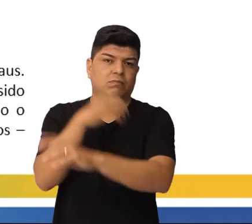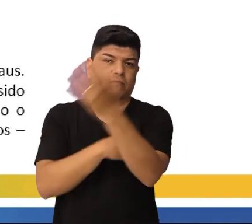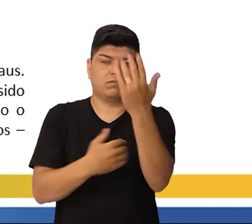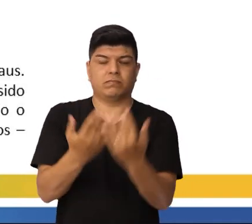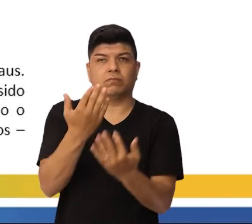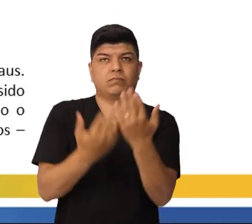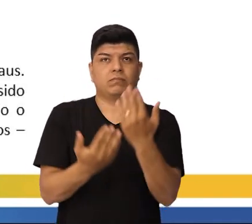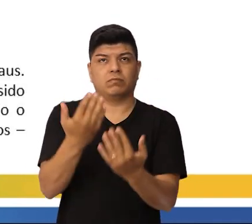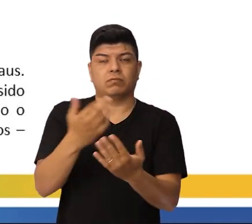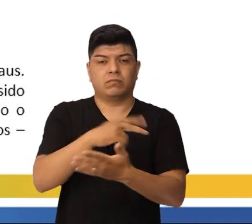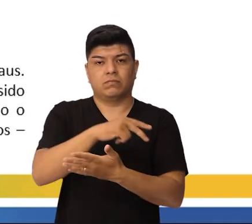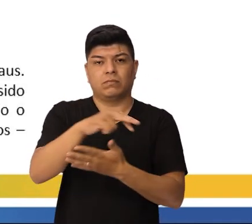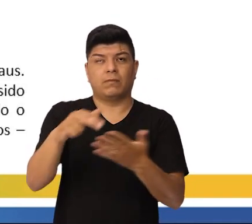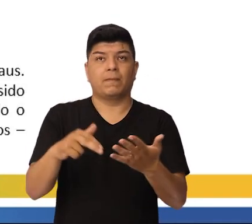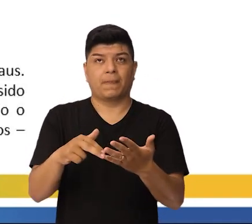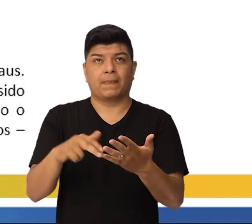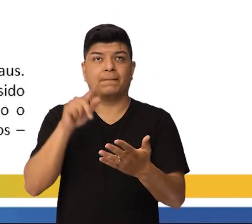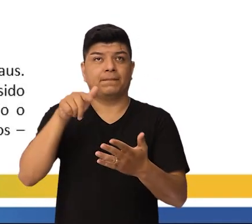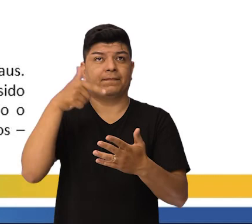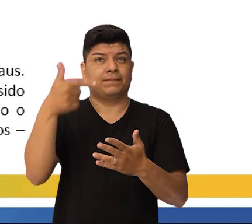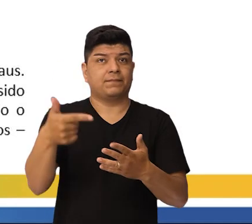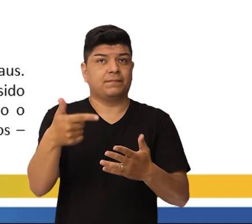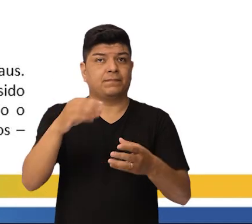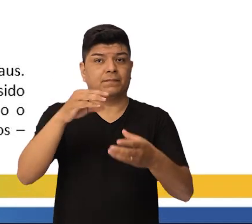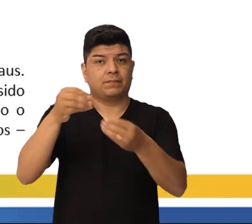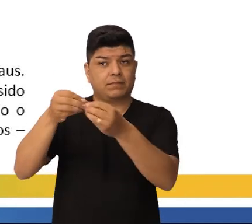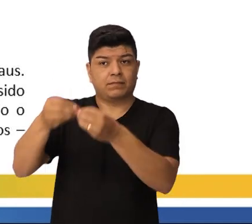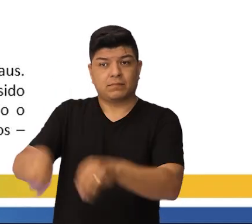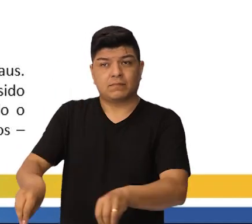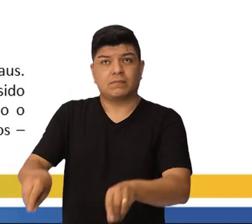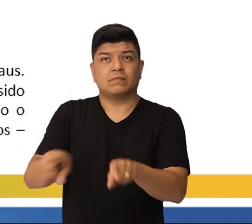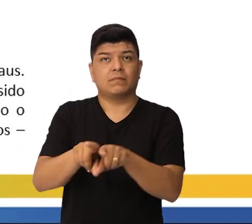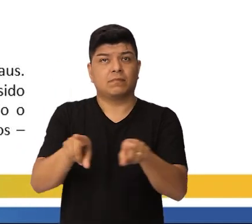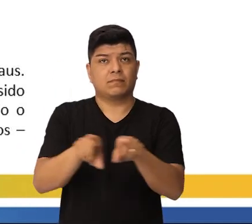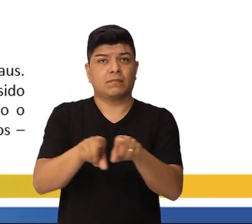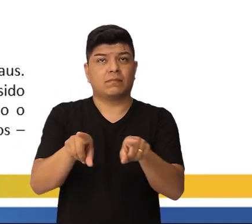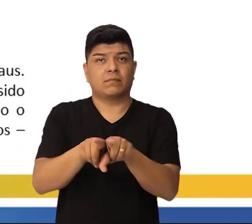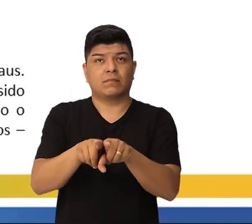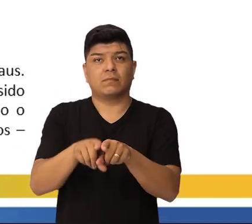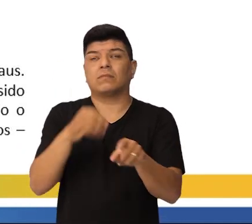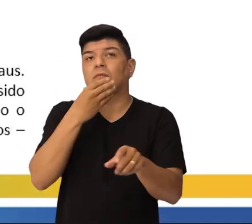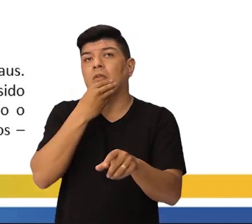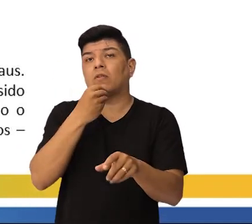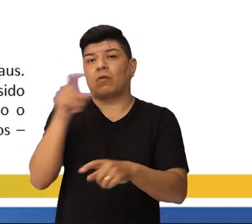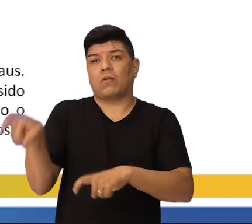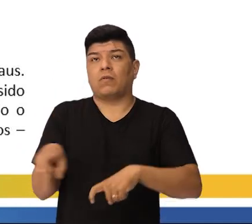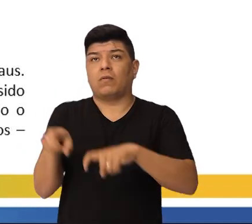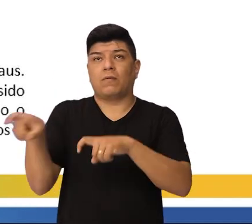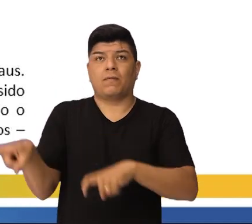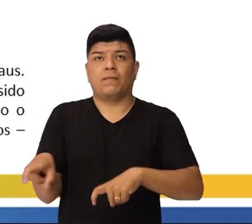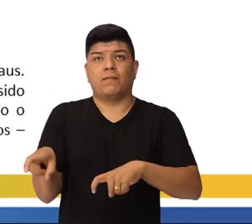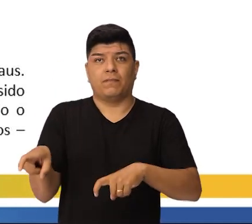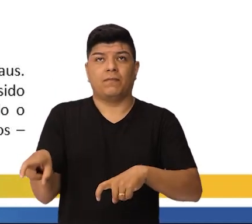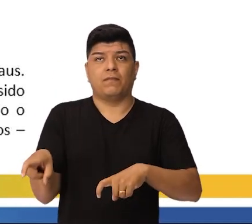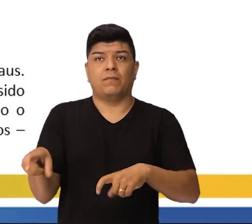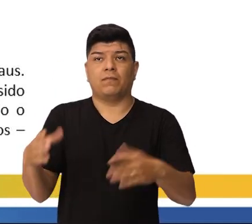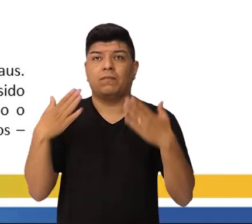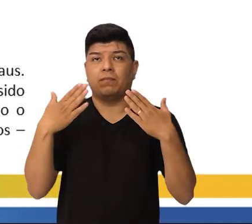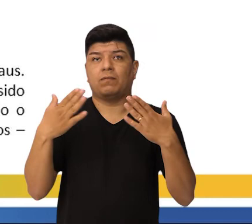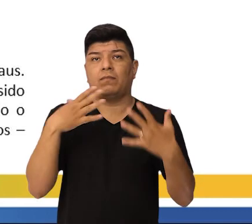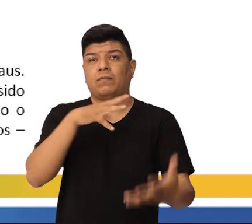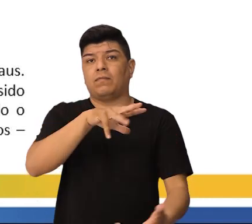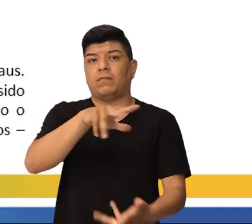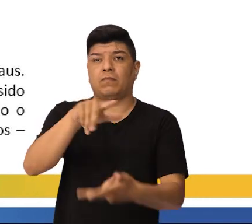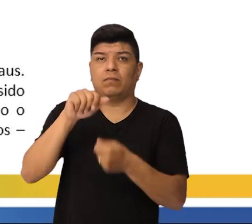etc. E aí, uma outra consequência também dessa intervenção do homem no clima, que é resultante também do aquecimento global, são as